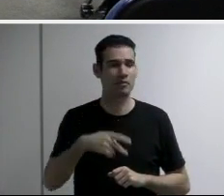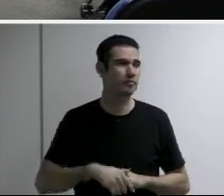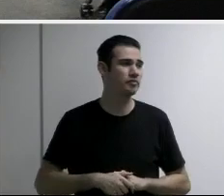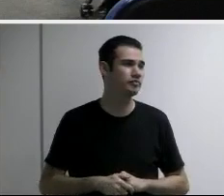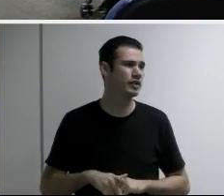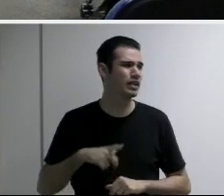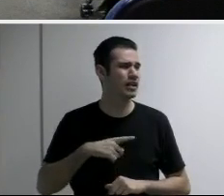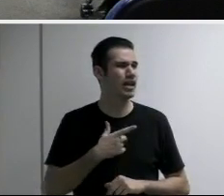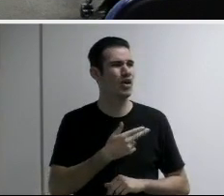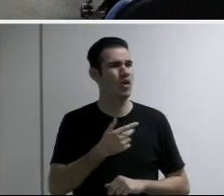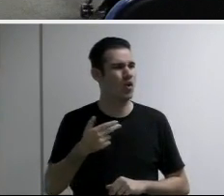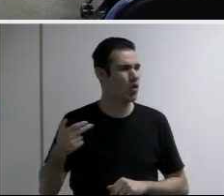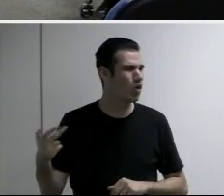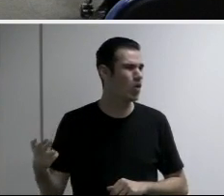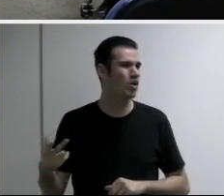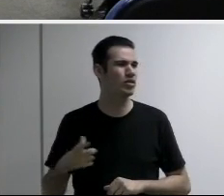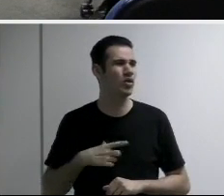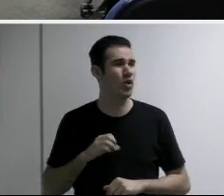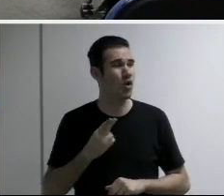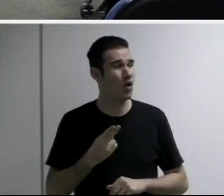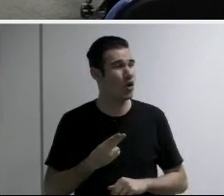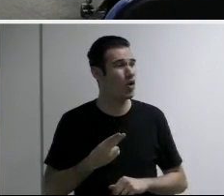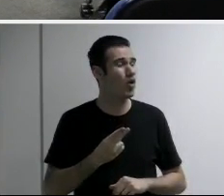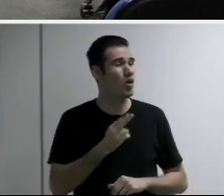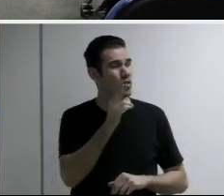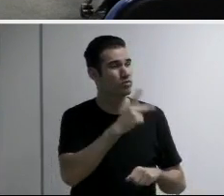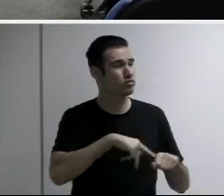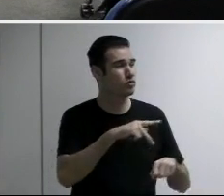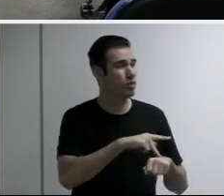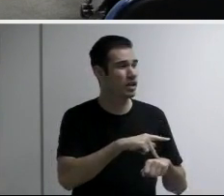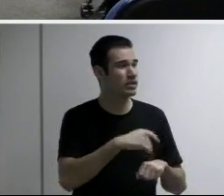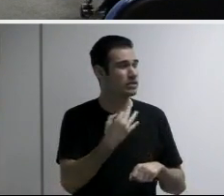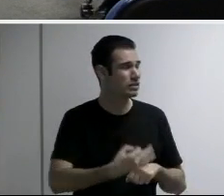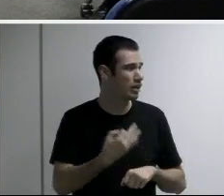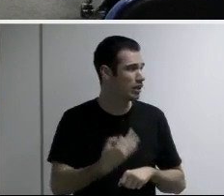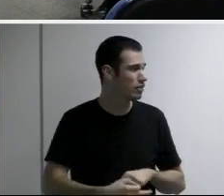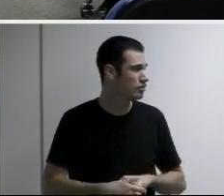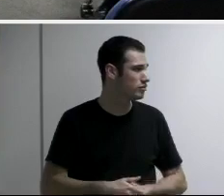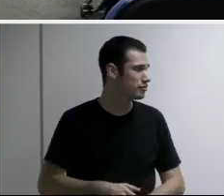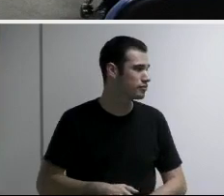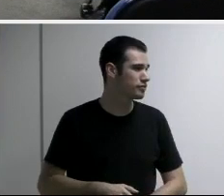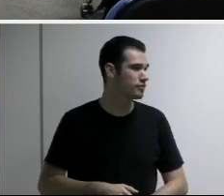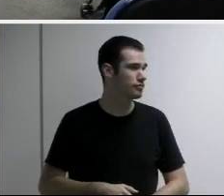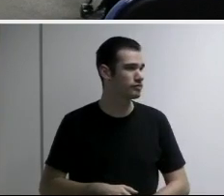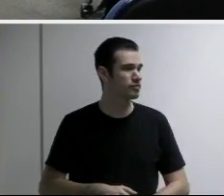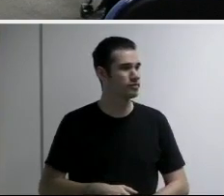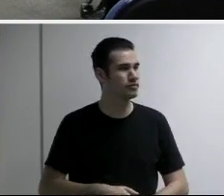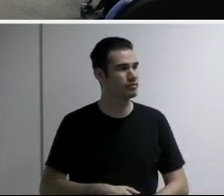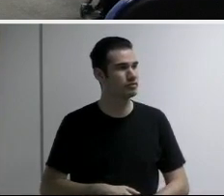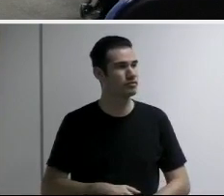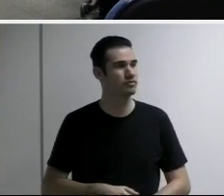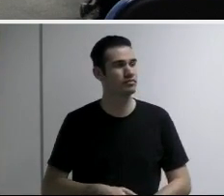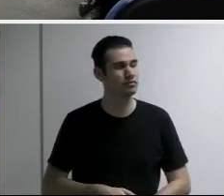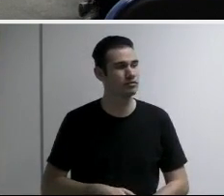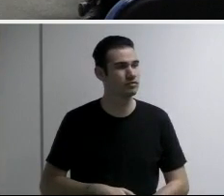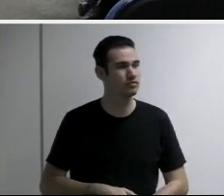tem outros alternativos. Ou ter a felicidade, ter um país adequado. Que é o que a gente torce. Pessoal,